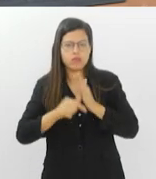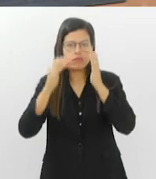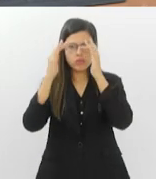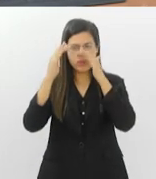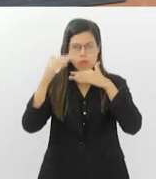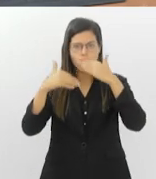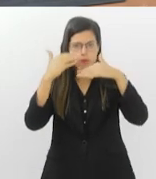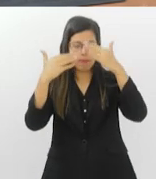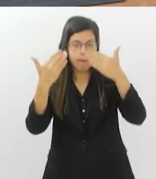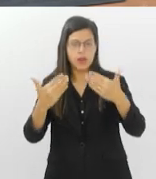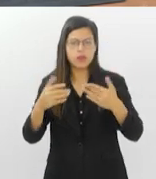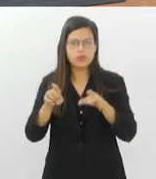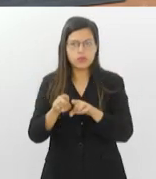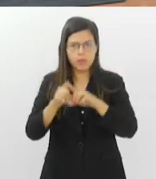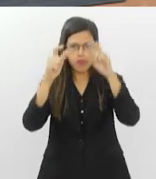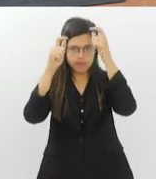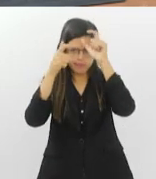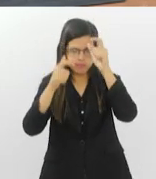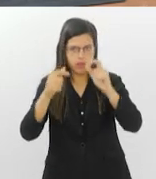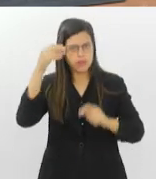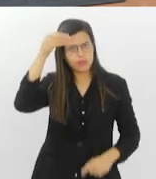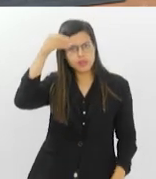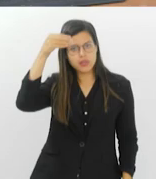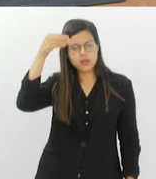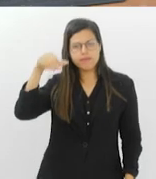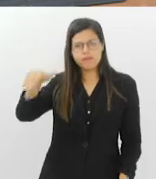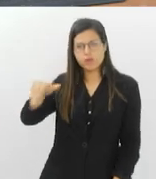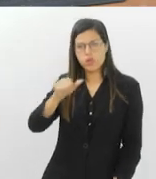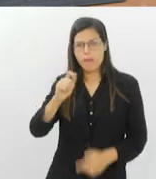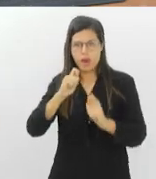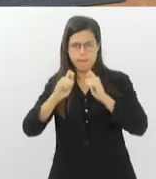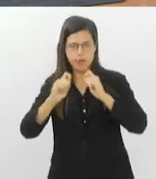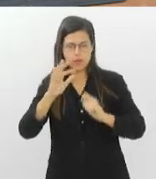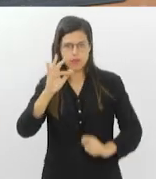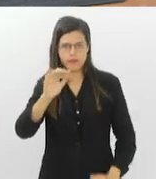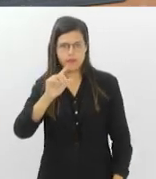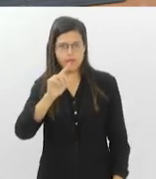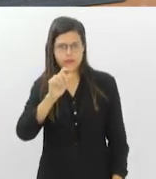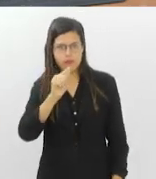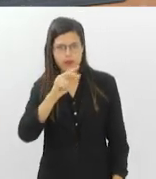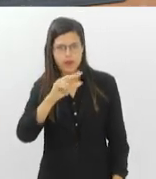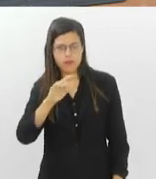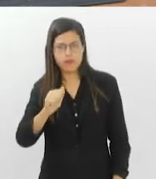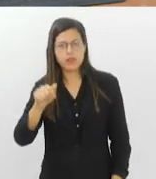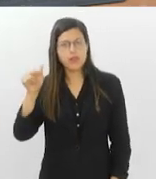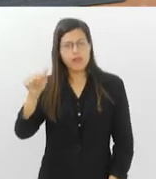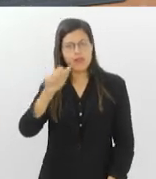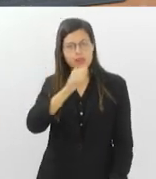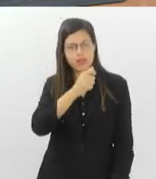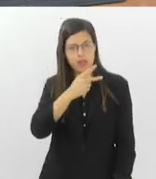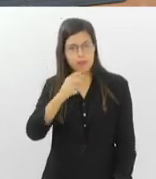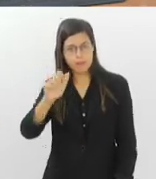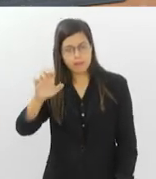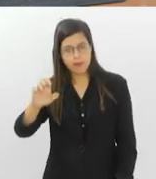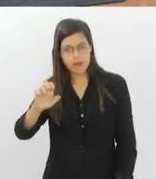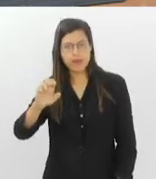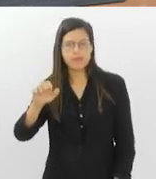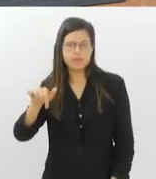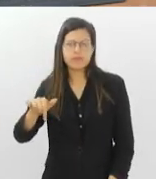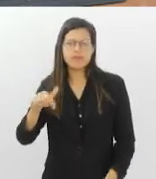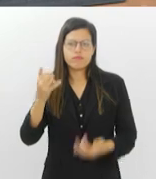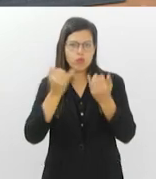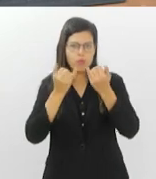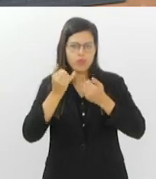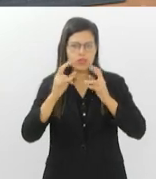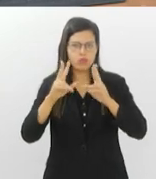distúrbios psiquiátricos. Eu vou chamar a repórter Flávia Espíndola, que está na APAE da Tijuca e vai trazer mais informações sobre a doença. Bom